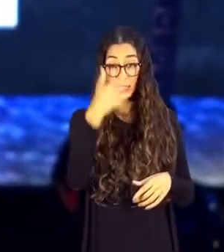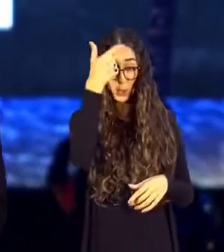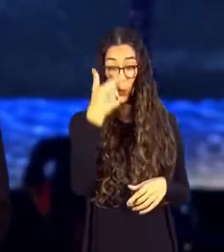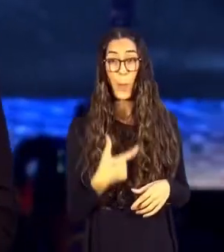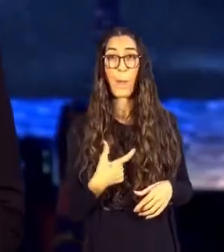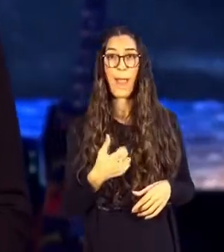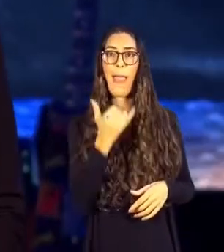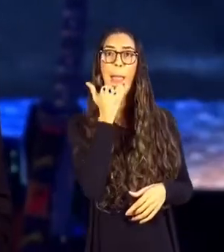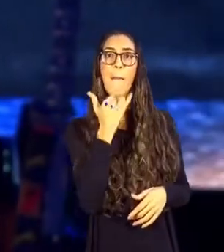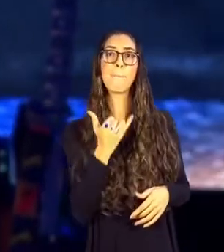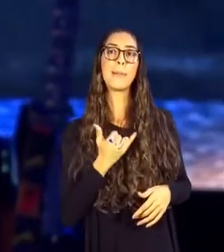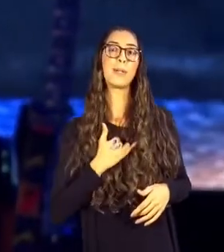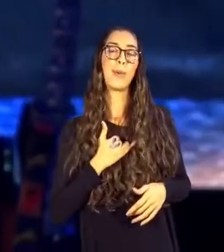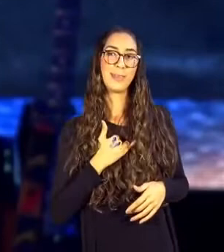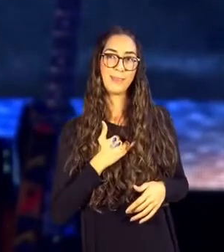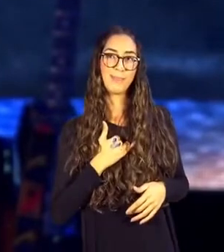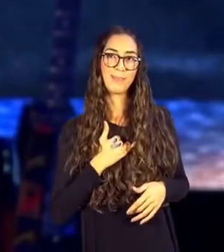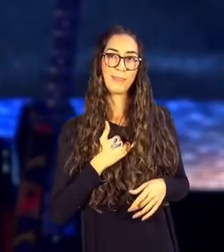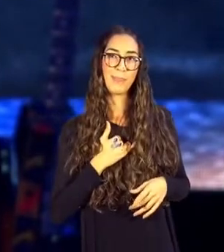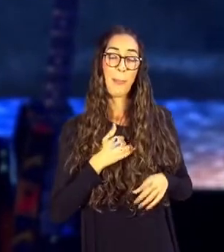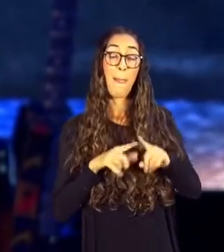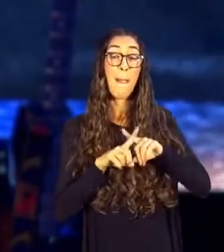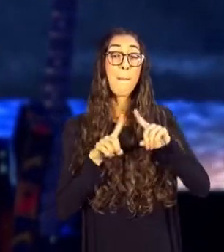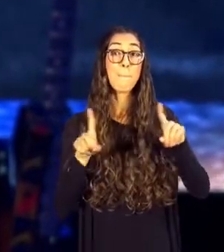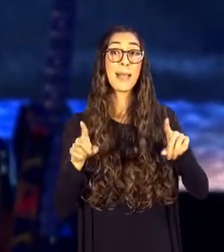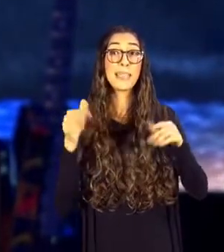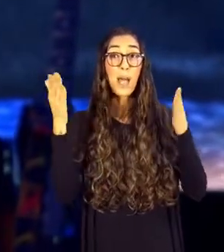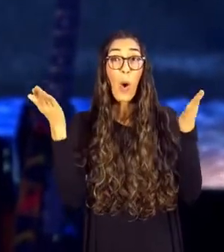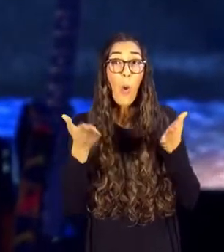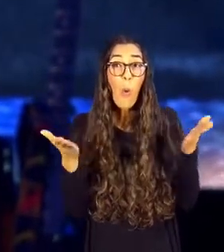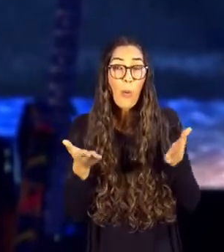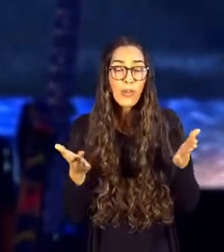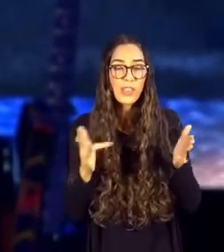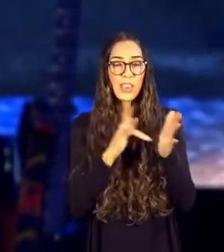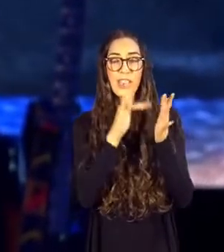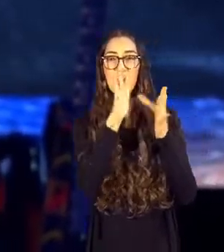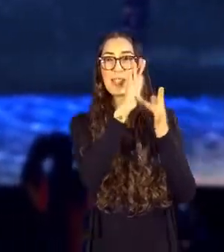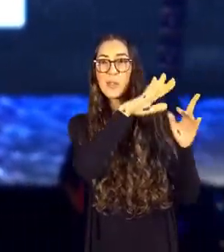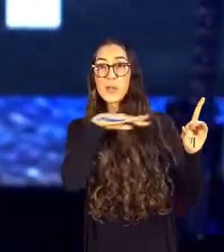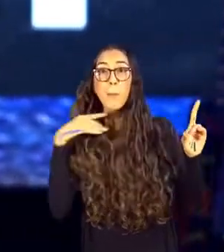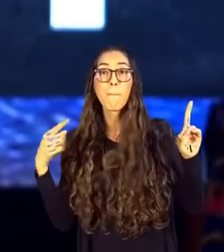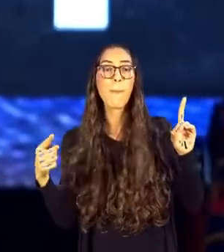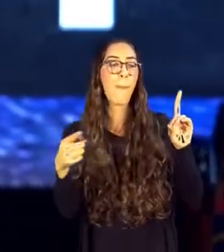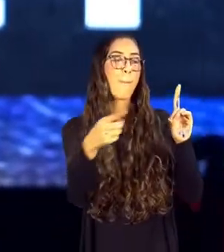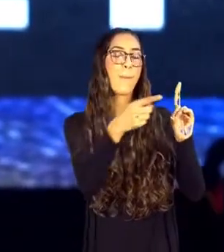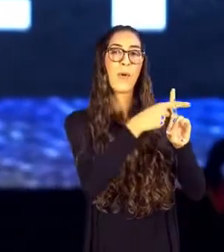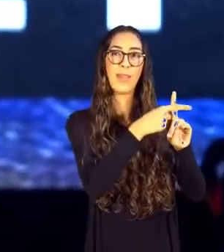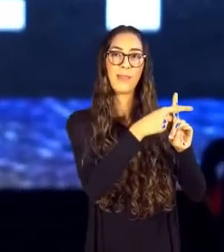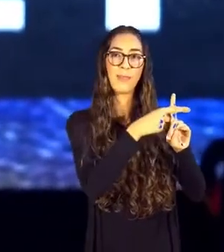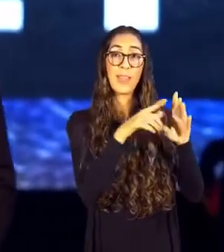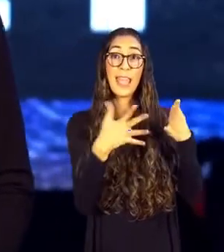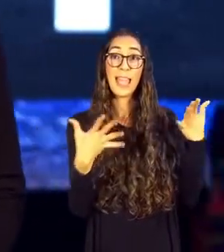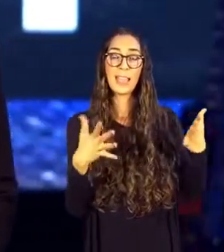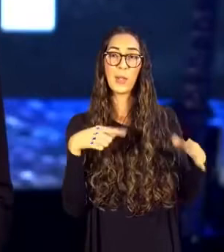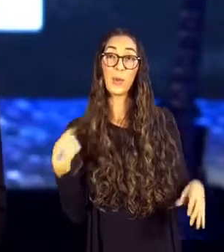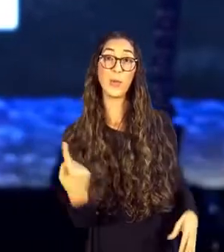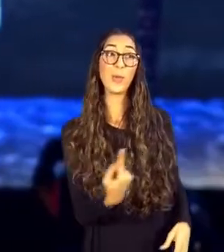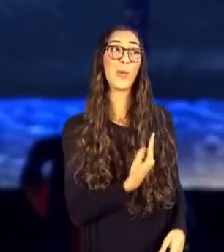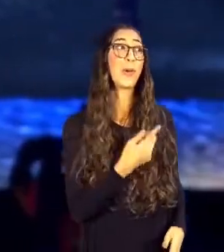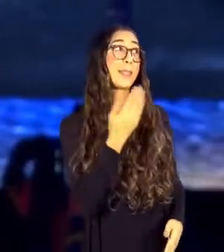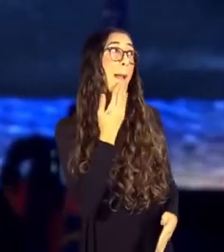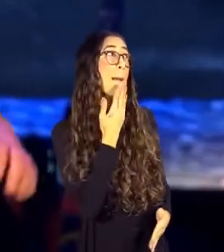sacrifício vivo é um sacrifício de adoração. Aleluia! Imagine, em vez de você subir lá